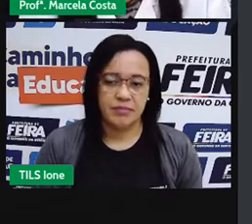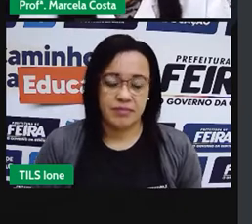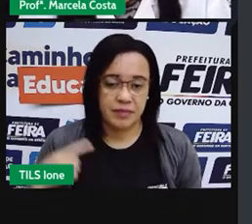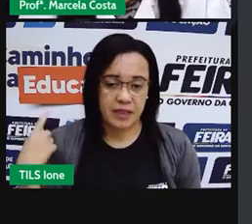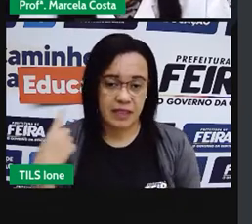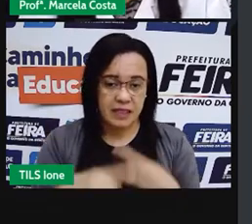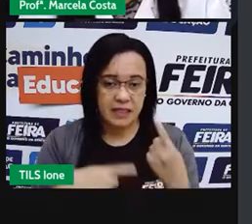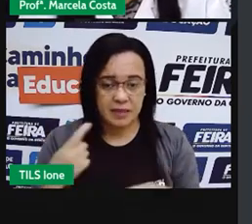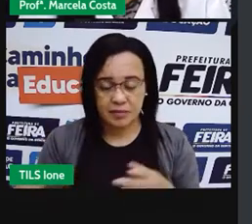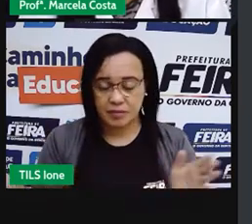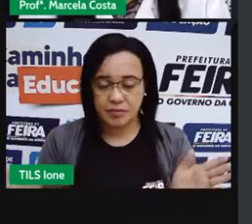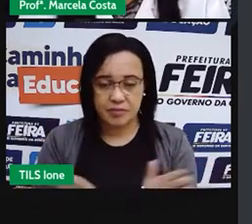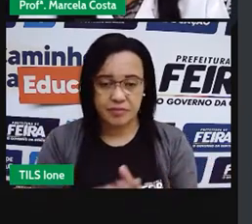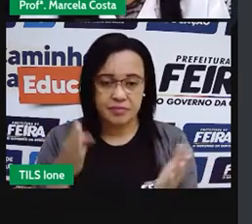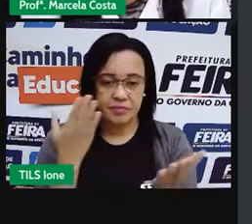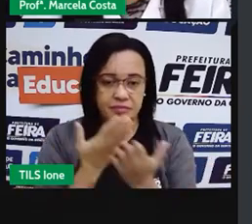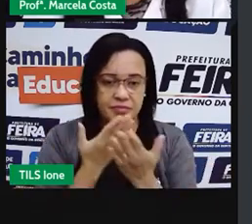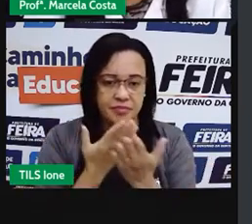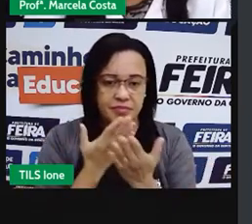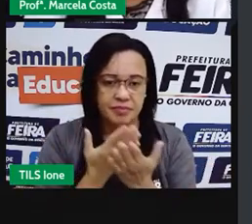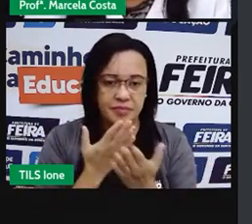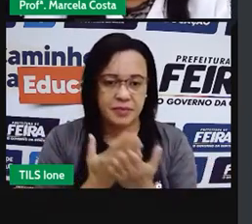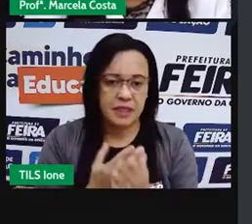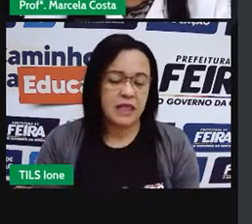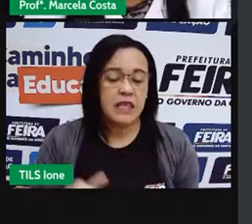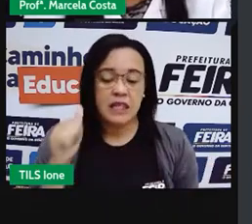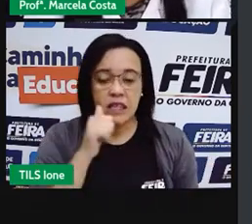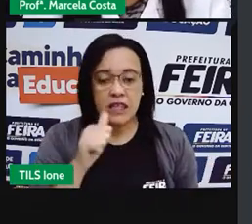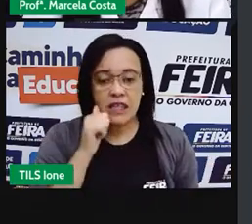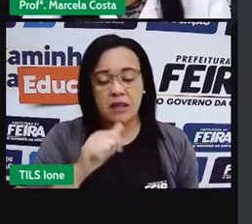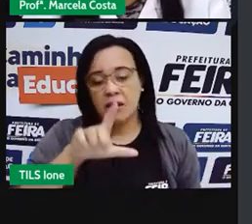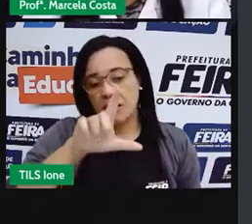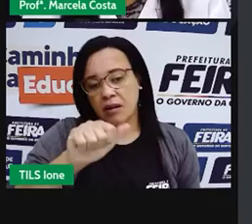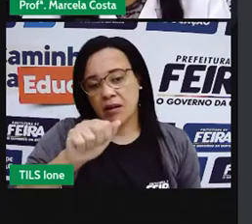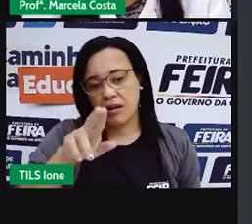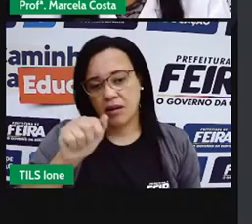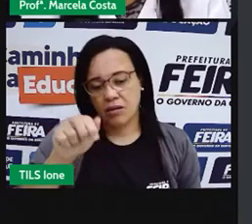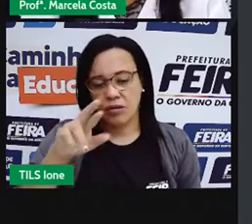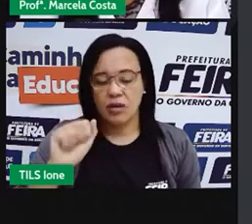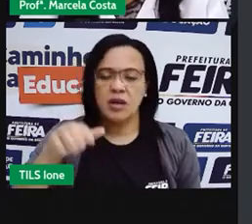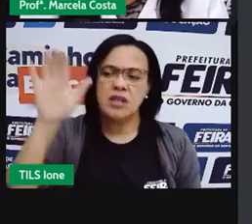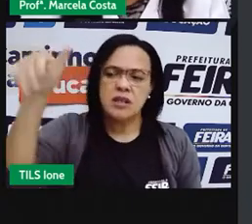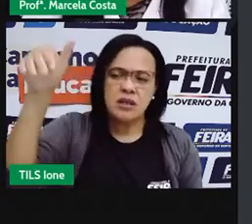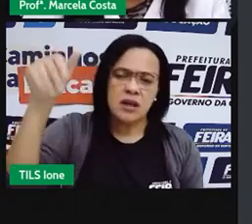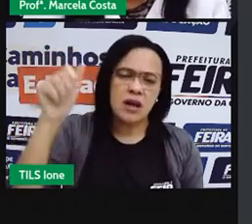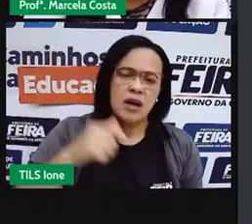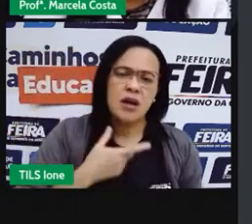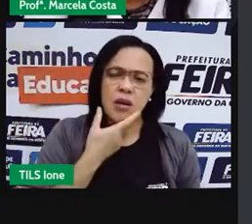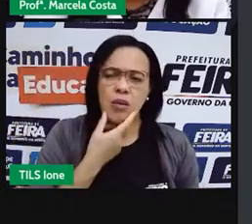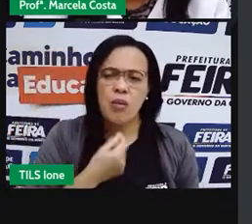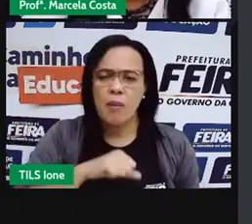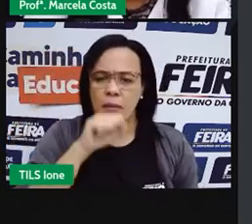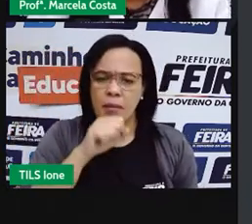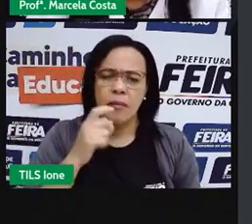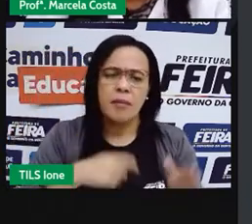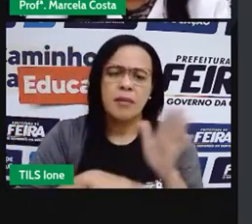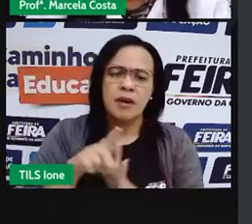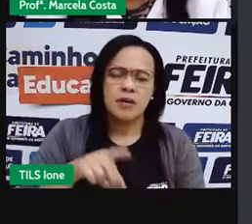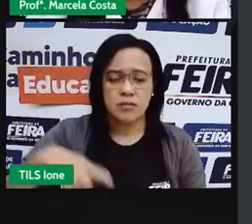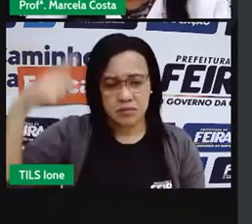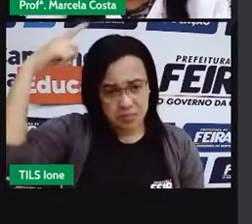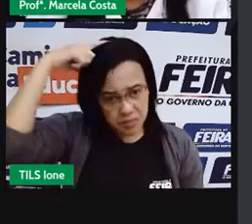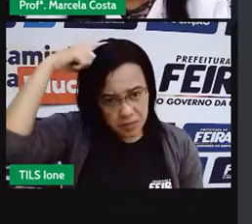Depois de chegar da escola, Laura chamou o pai e perguntou: as princesas topam pum?